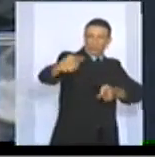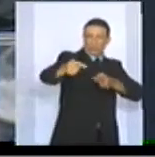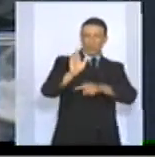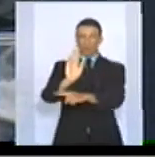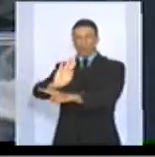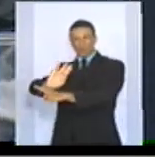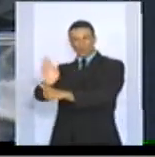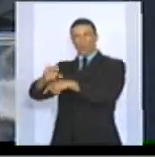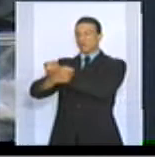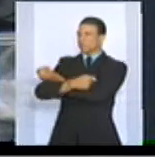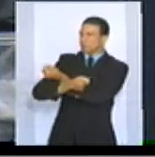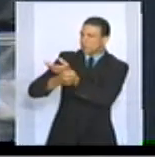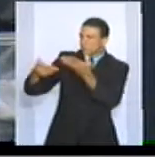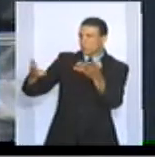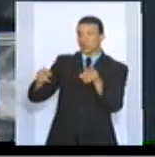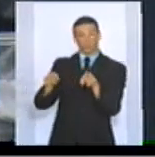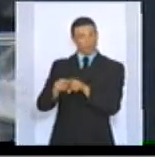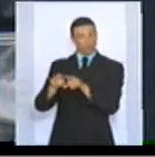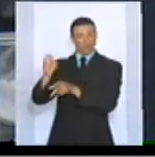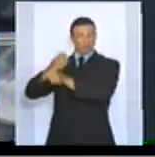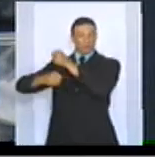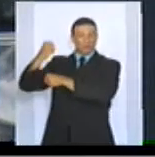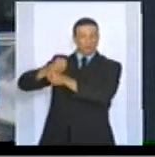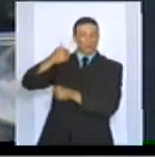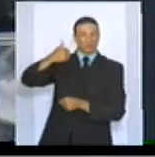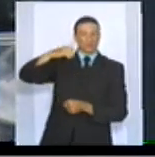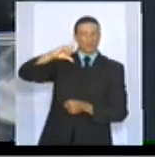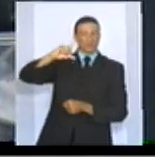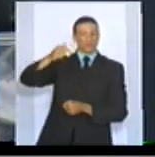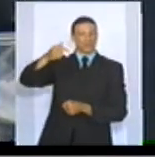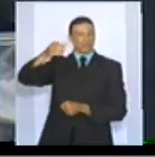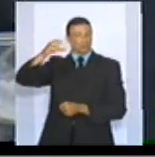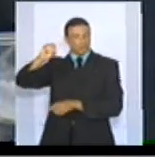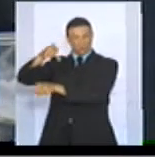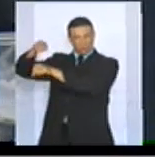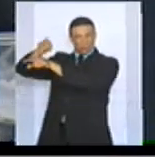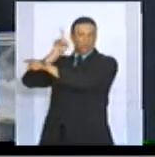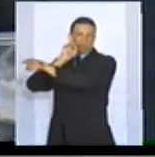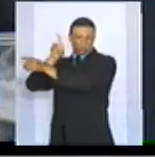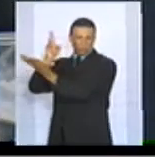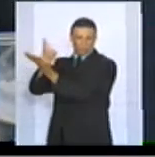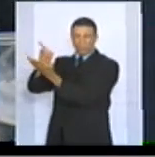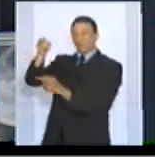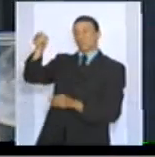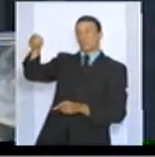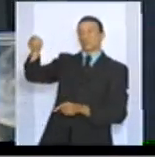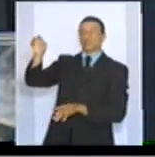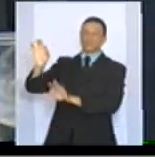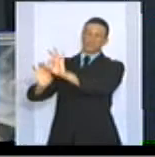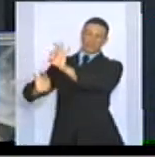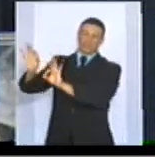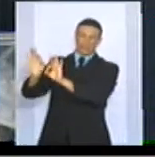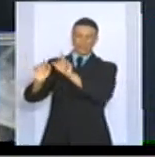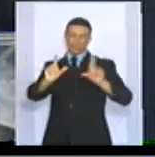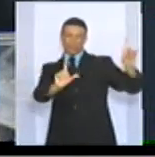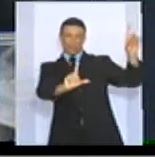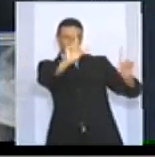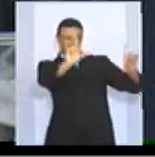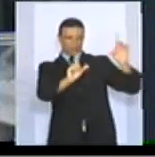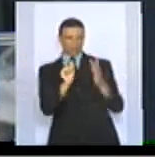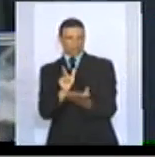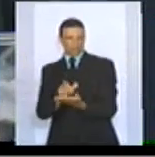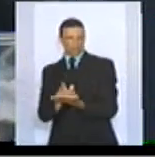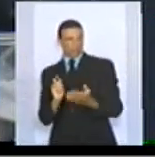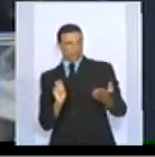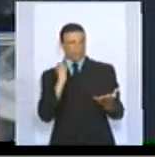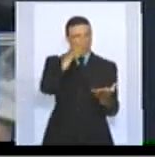filmes. Também nos Estados Unidos, em 1970, o FCC determinou que toda a produção dos canais de TV,